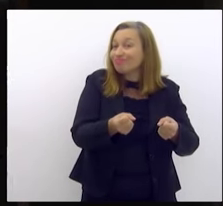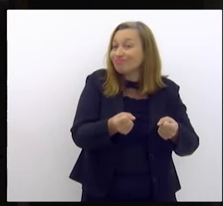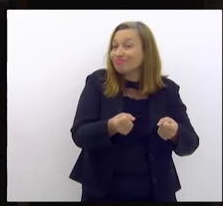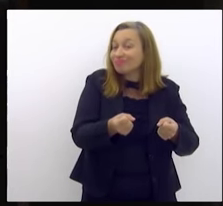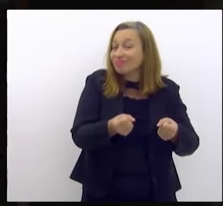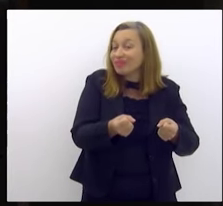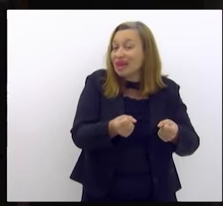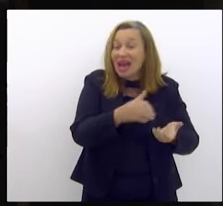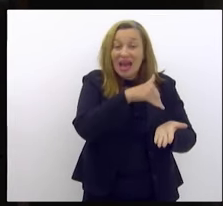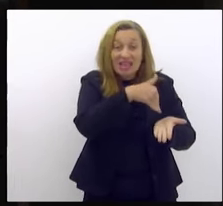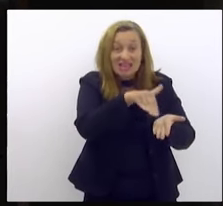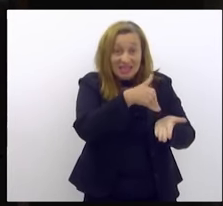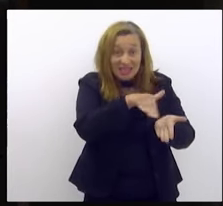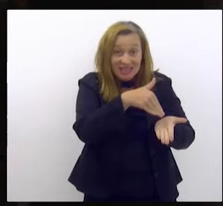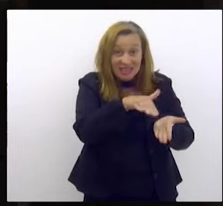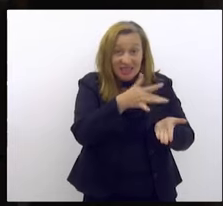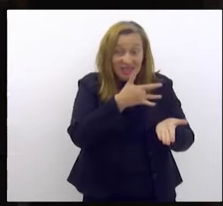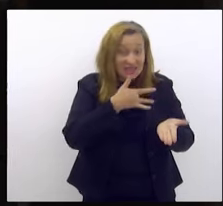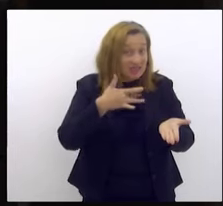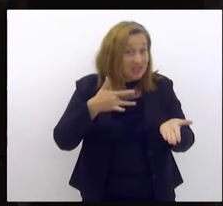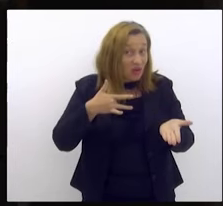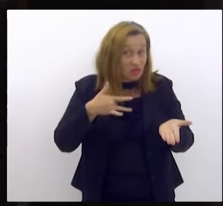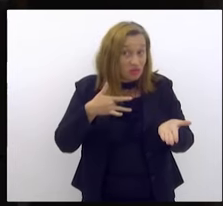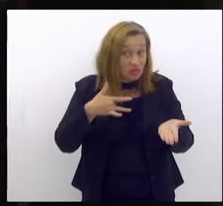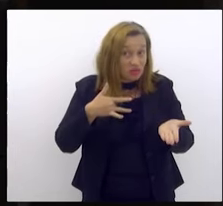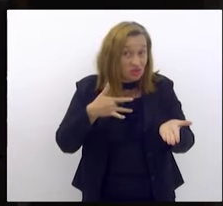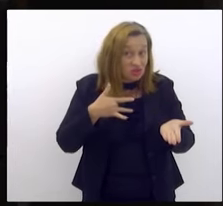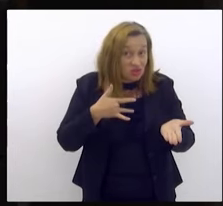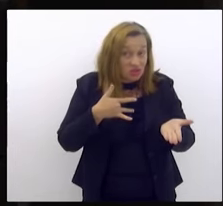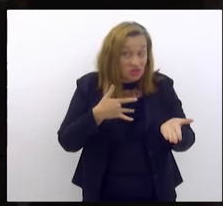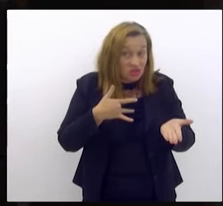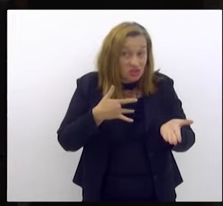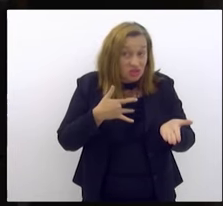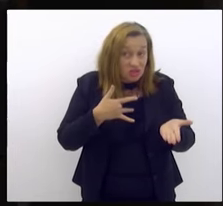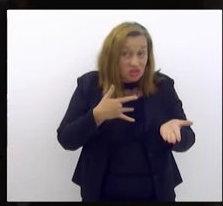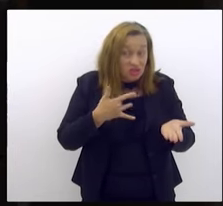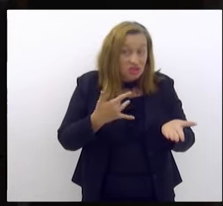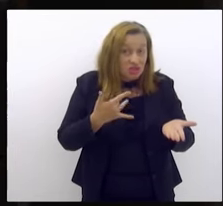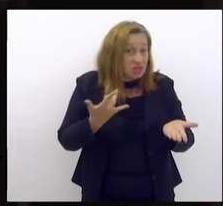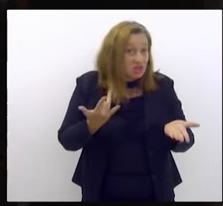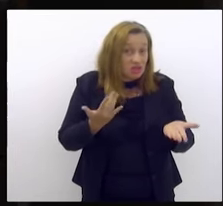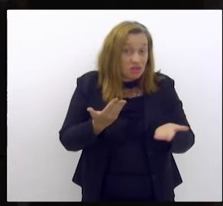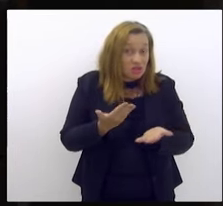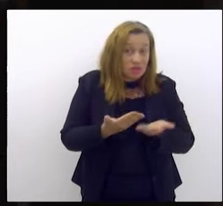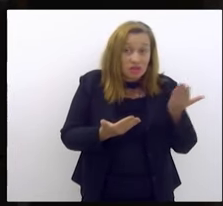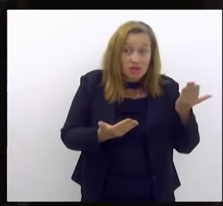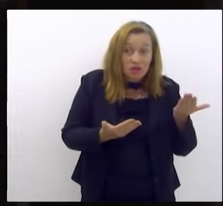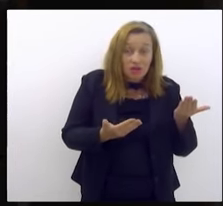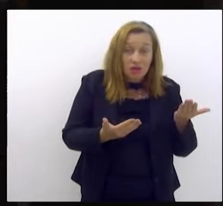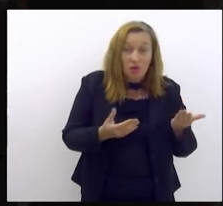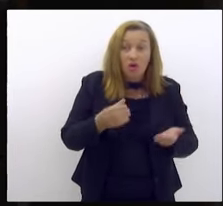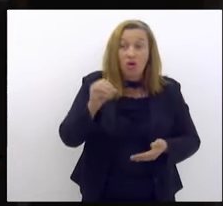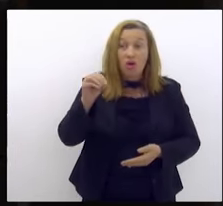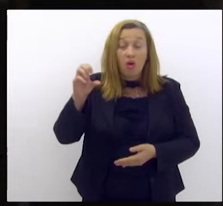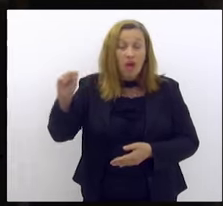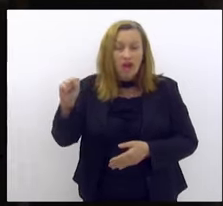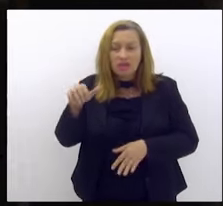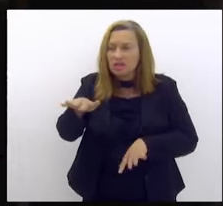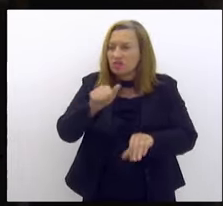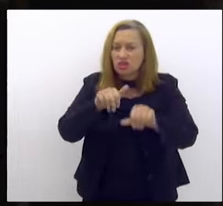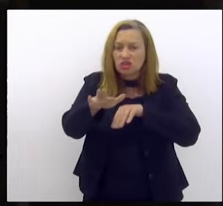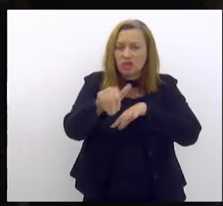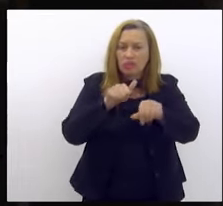da secretária de saúde saiu pela culatra, porque a OS foi vencedora do chamamento com larga